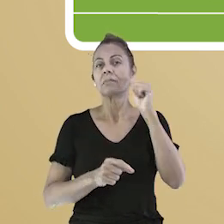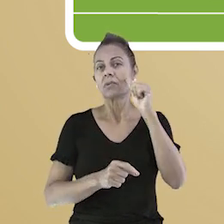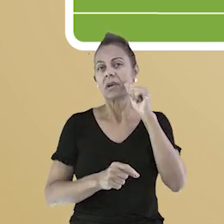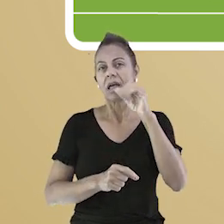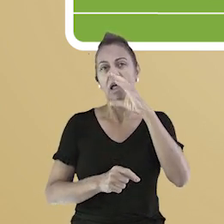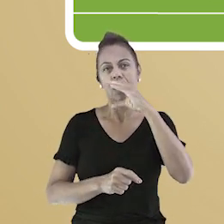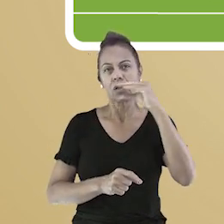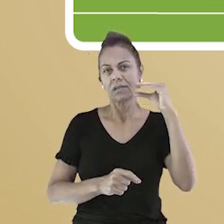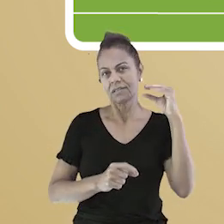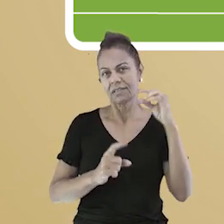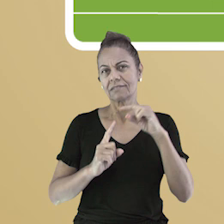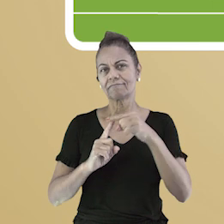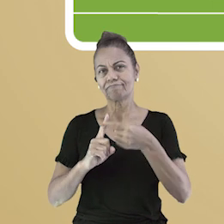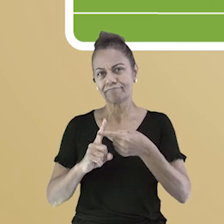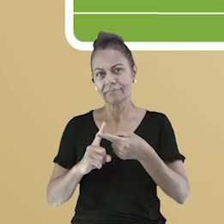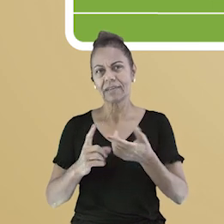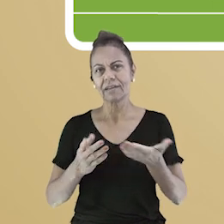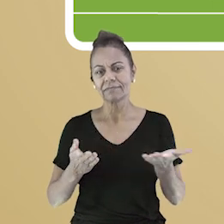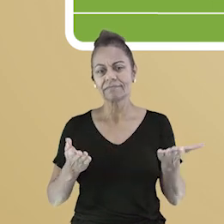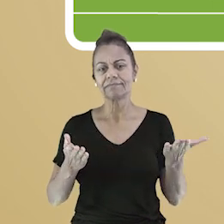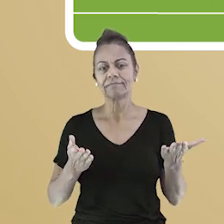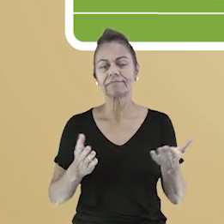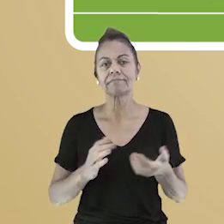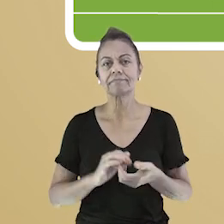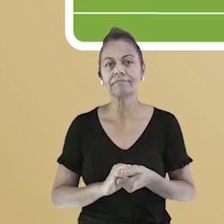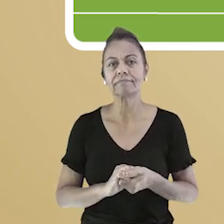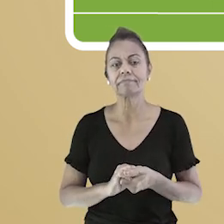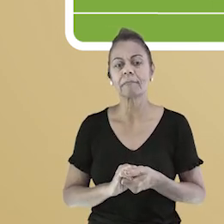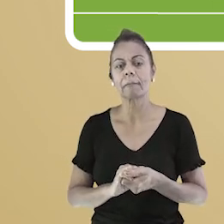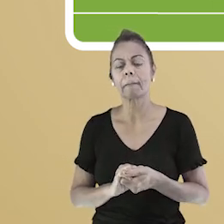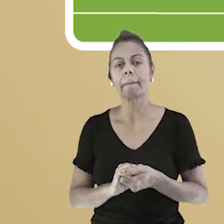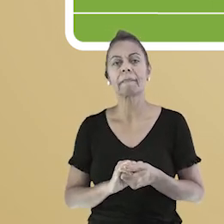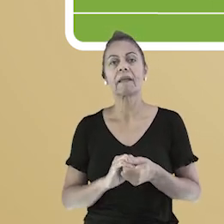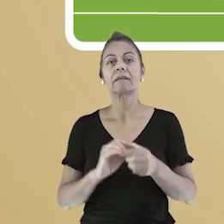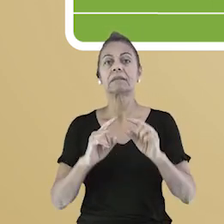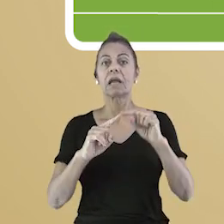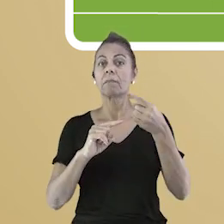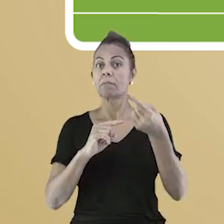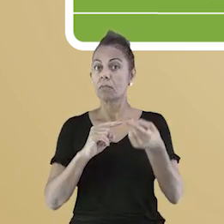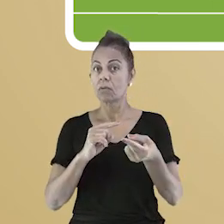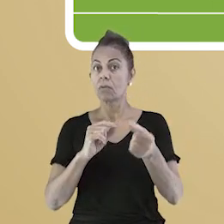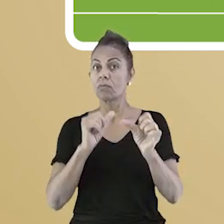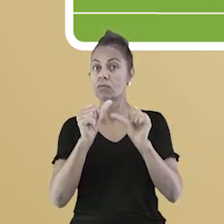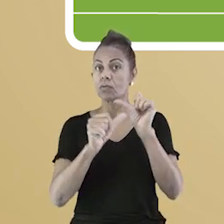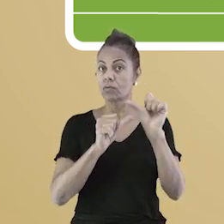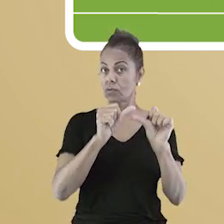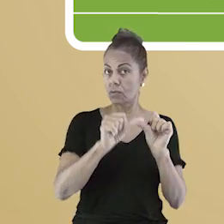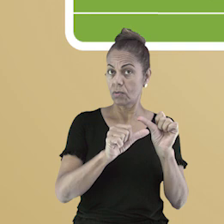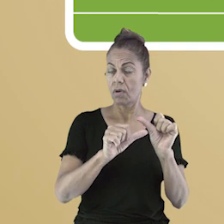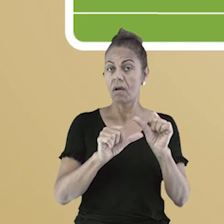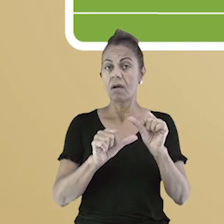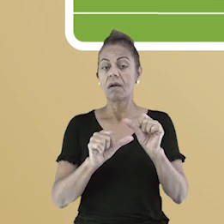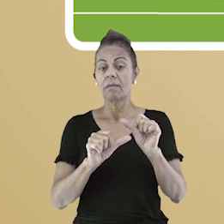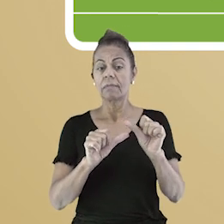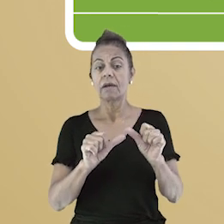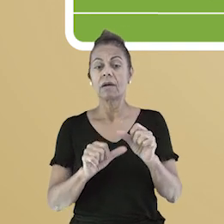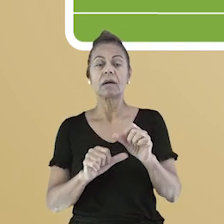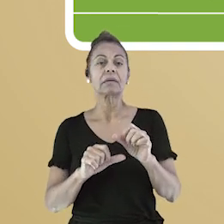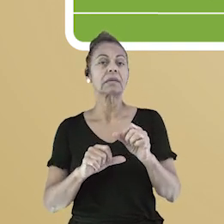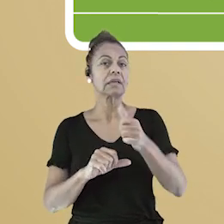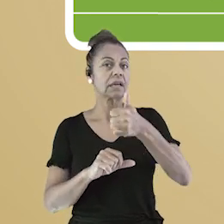de mães adolescentes. Já em 2019, o número de adolescentes gestantes passou para